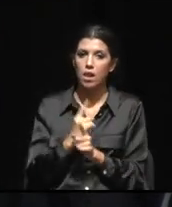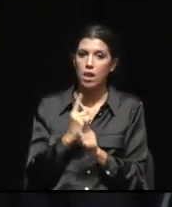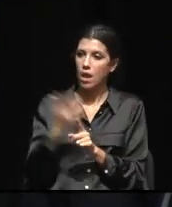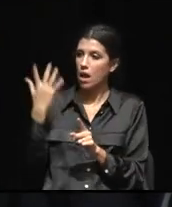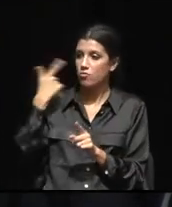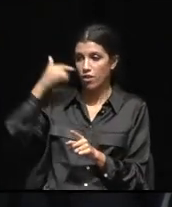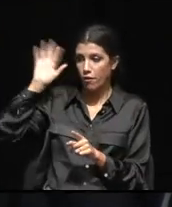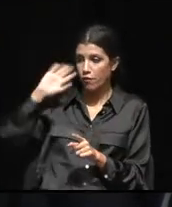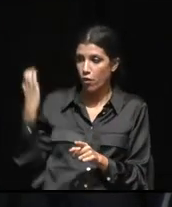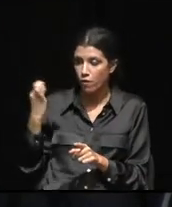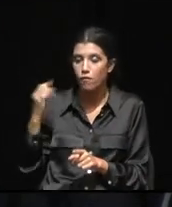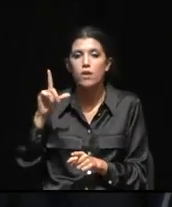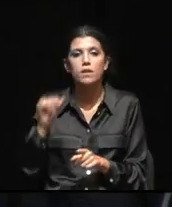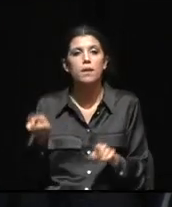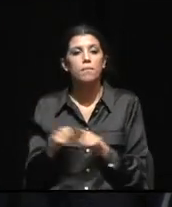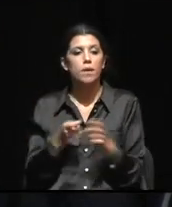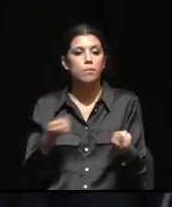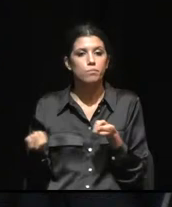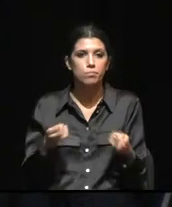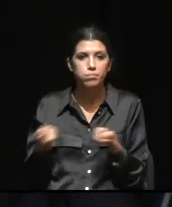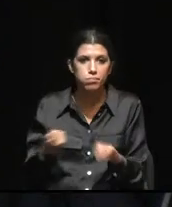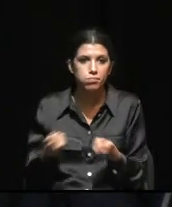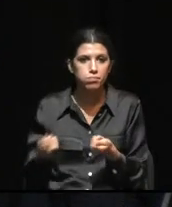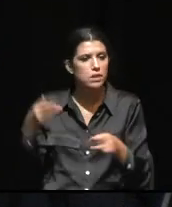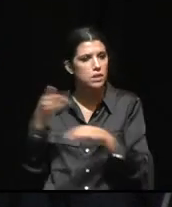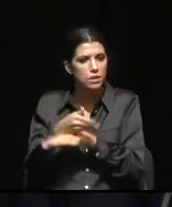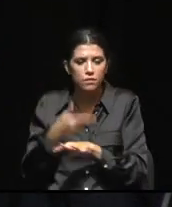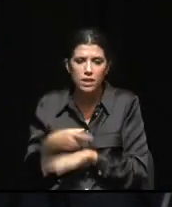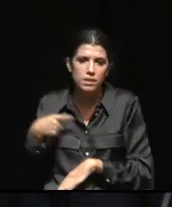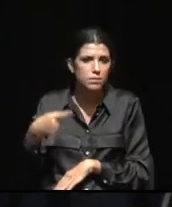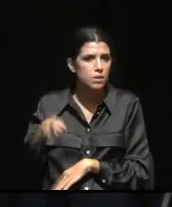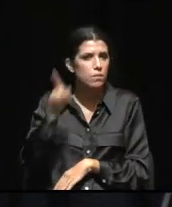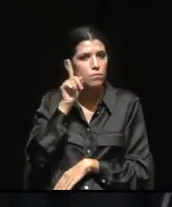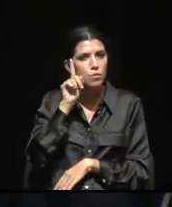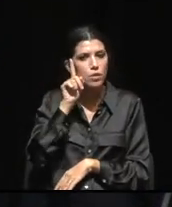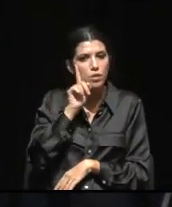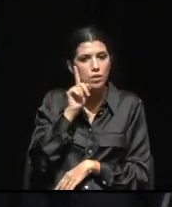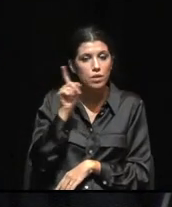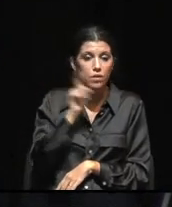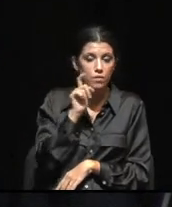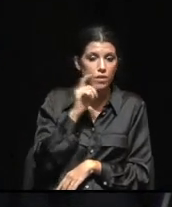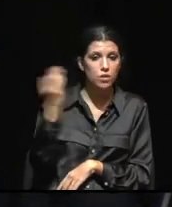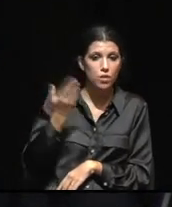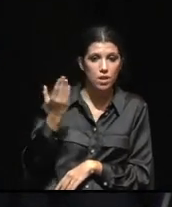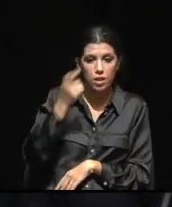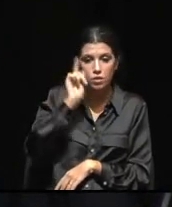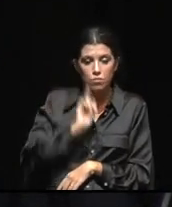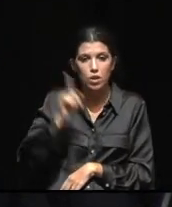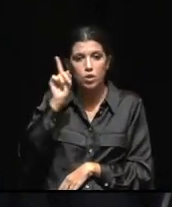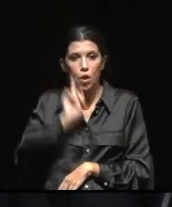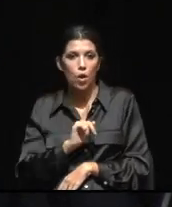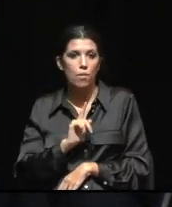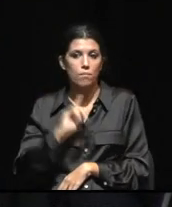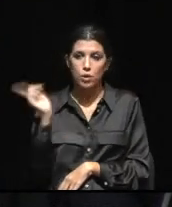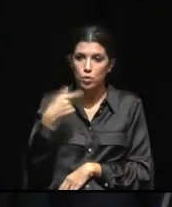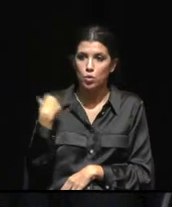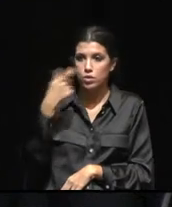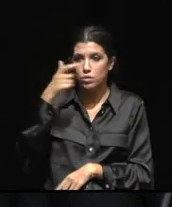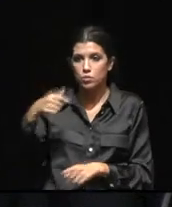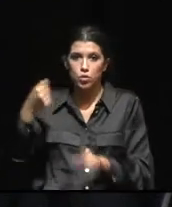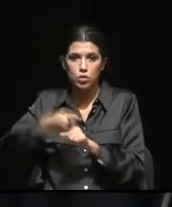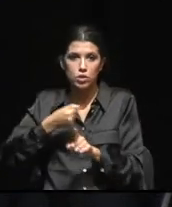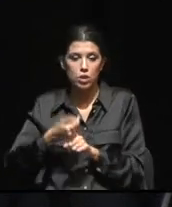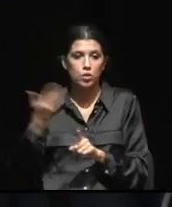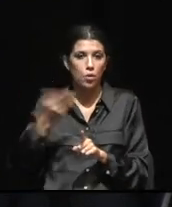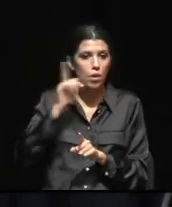tenha passado Assim como as organizações que entreveem na defesa dos direitos das mulheres todas as mulheres e todos os que lutam pela igualdade de